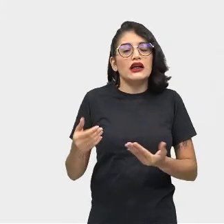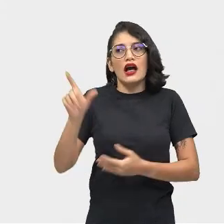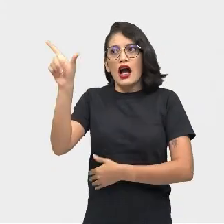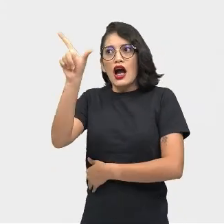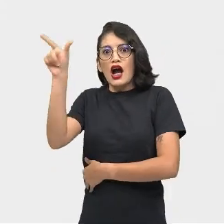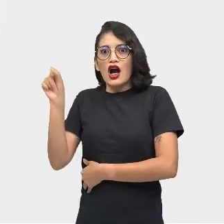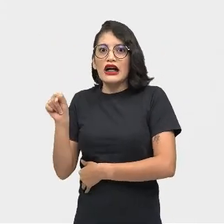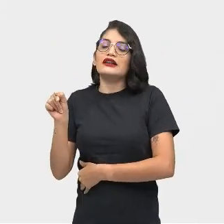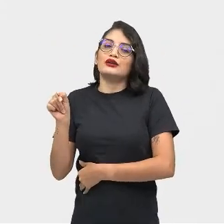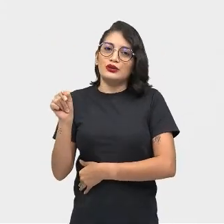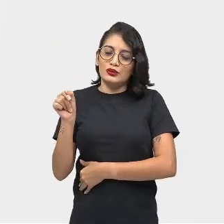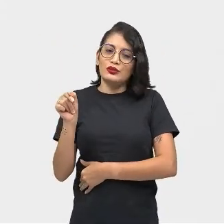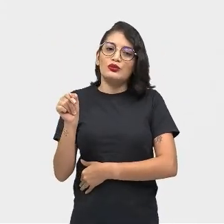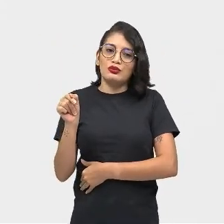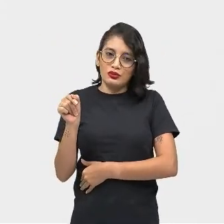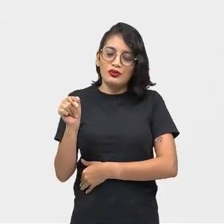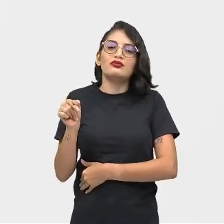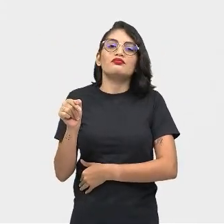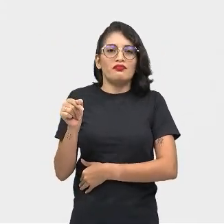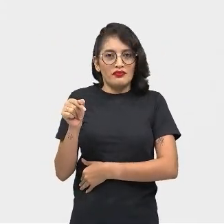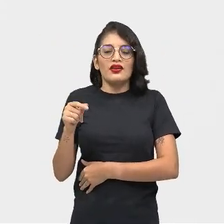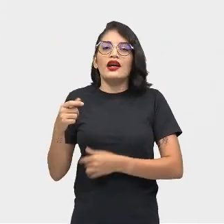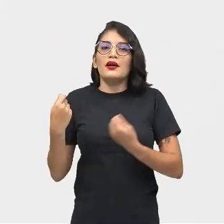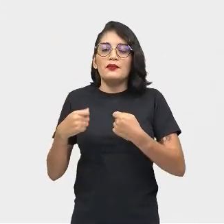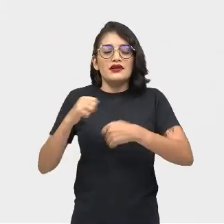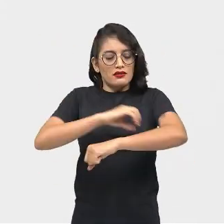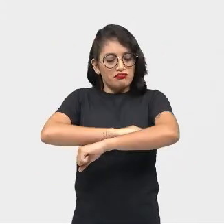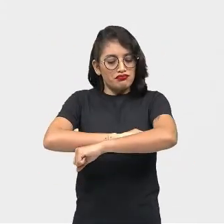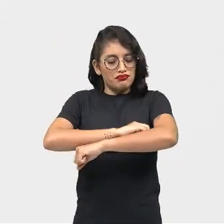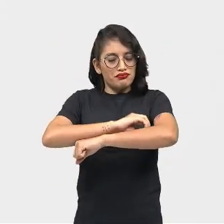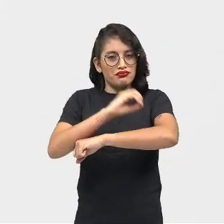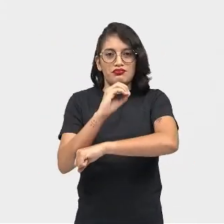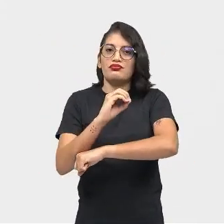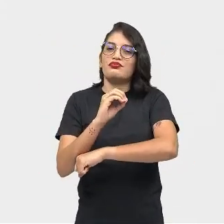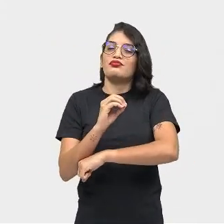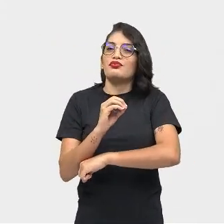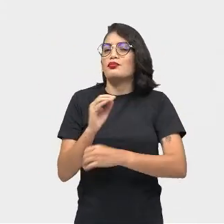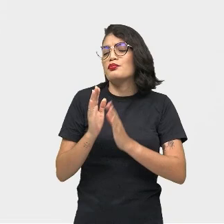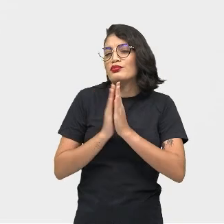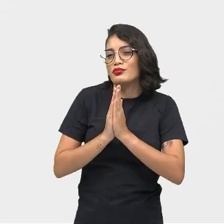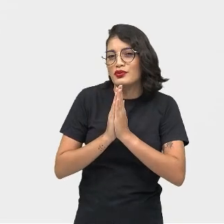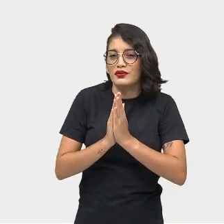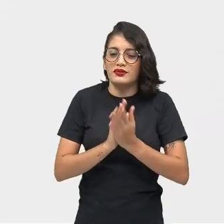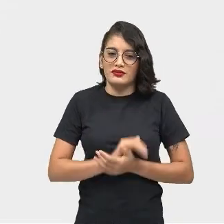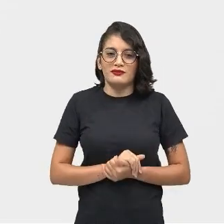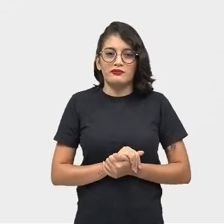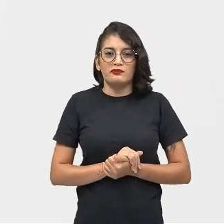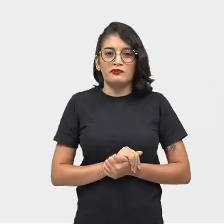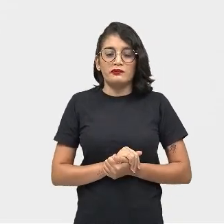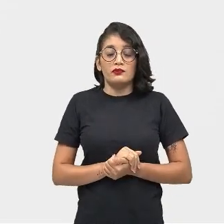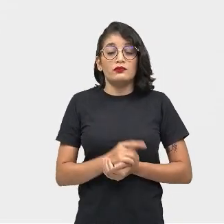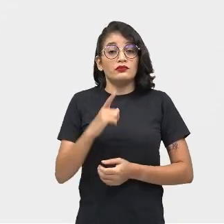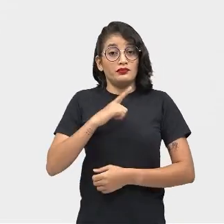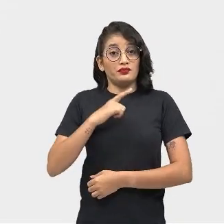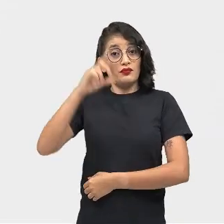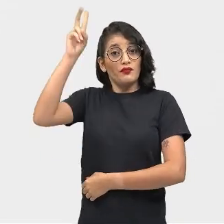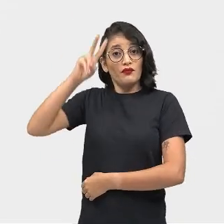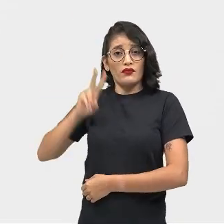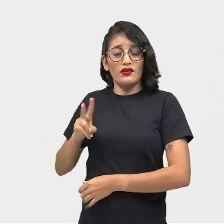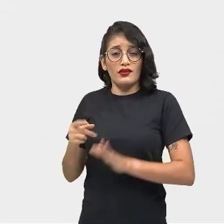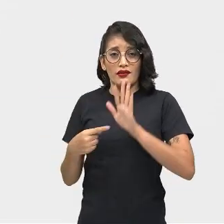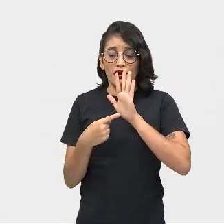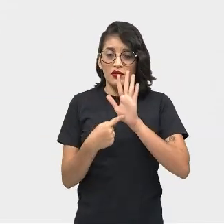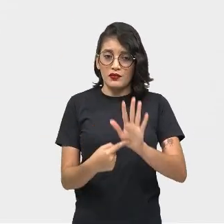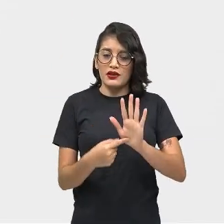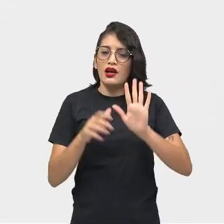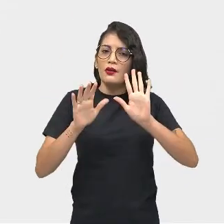insiste, olha aqui o sentimento, amanheça por favor. Então nós temos uma história sendo apresentada, e